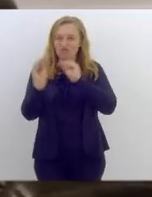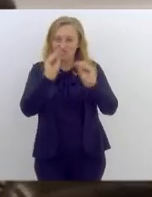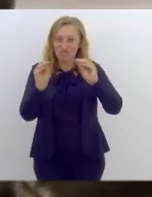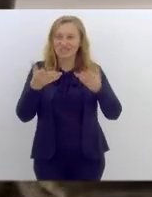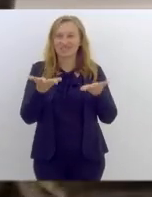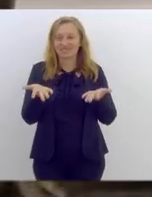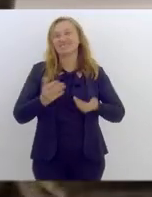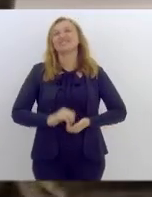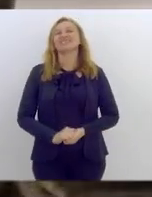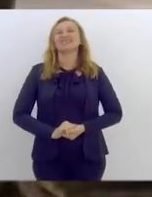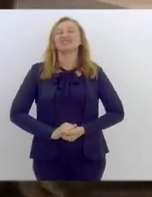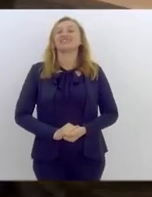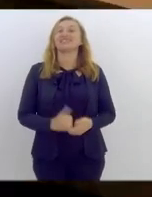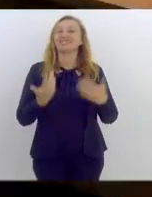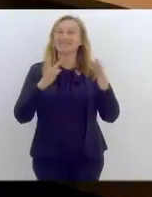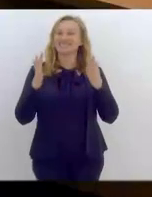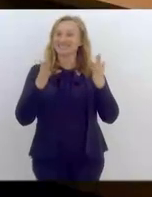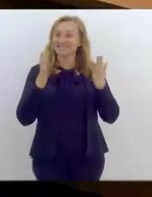grande.